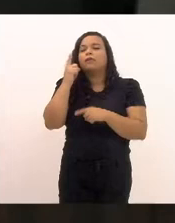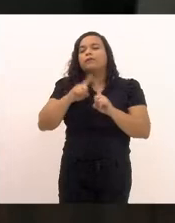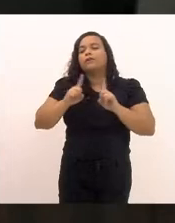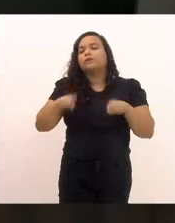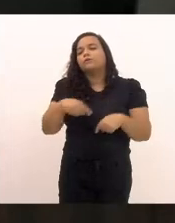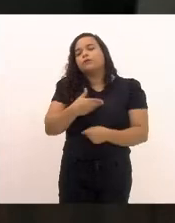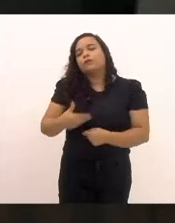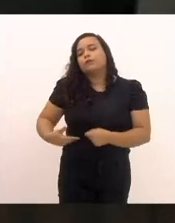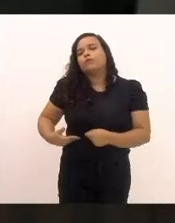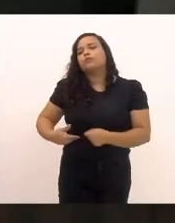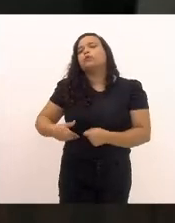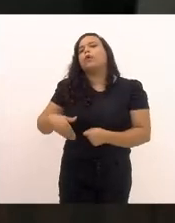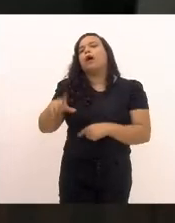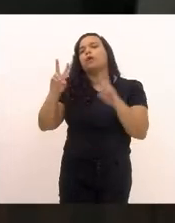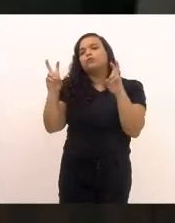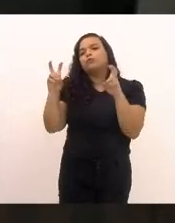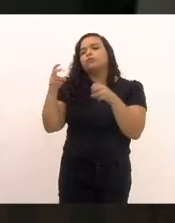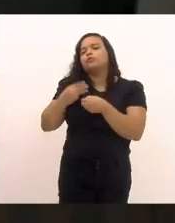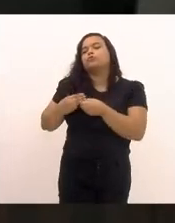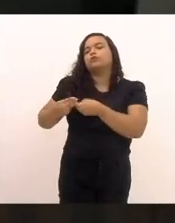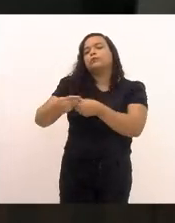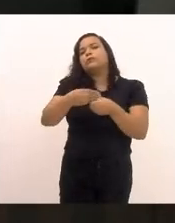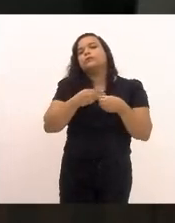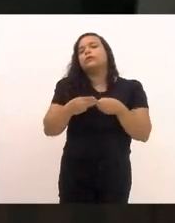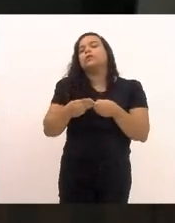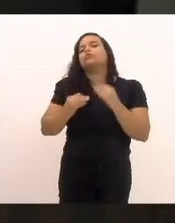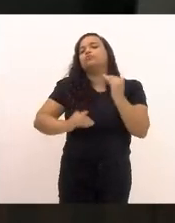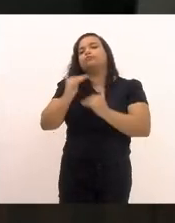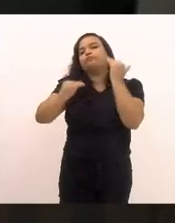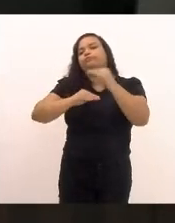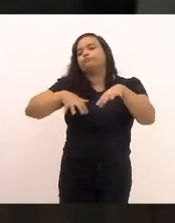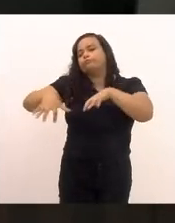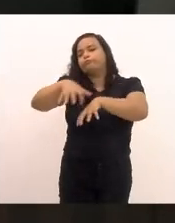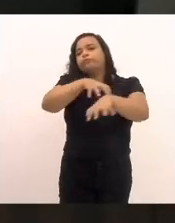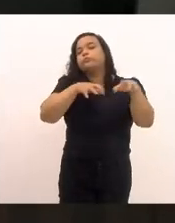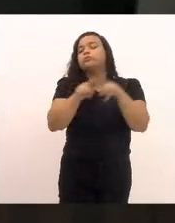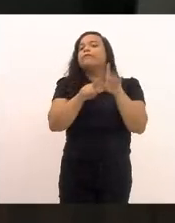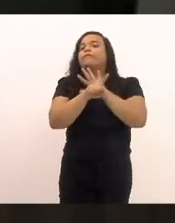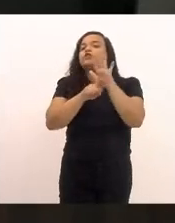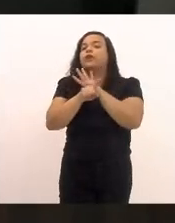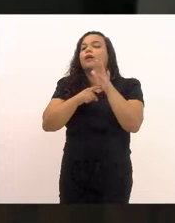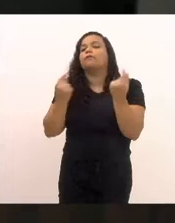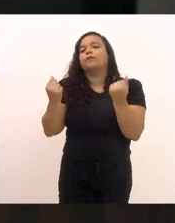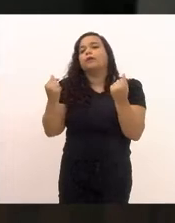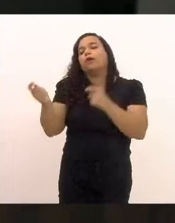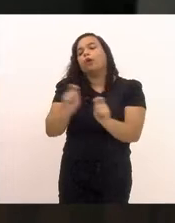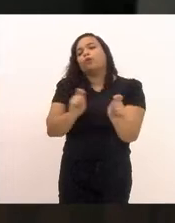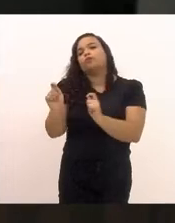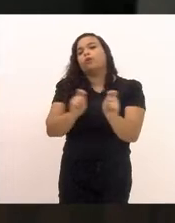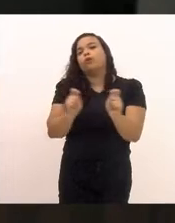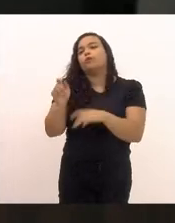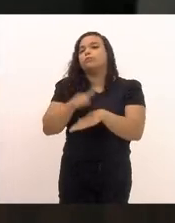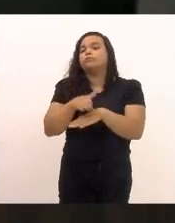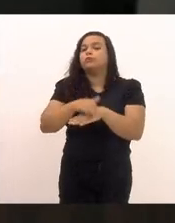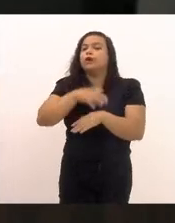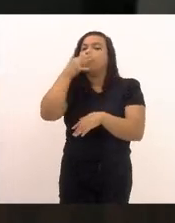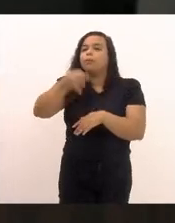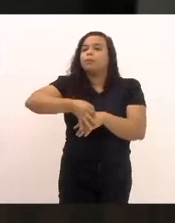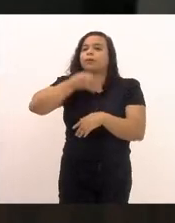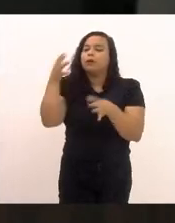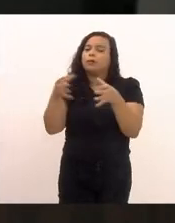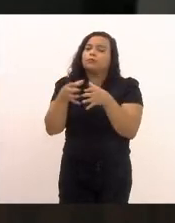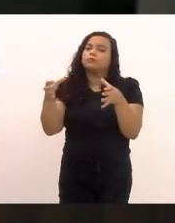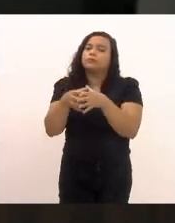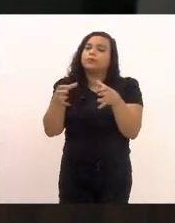Municipais, Desenvolvimento Regional e de Orçamento, Finanças, Fiscalização Financeira e Controle. Para emitir parecer pela Comissão de Servidor